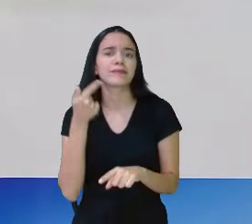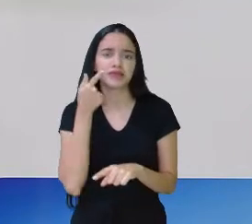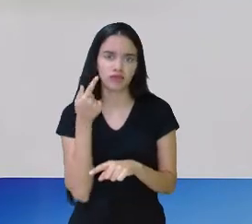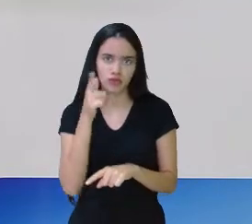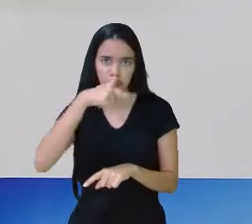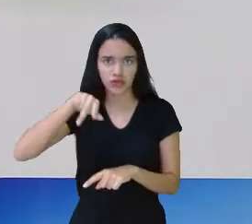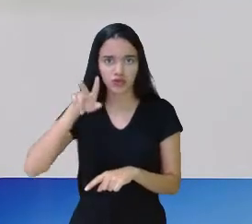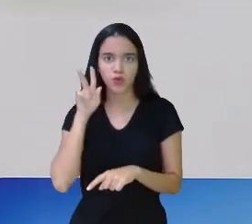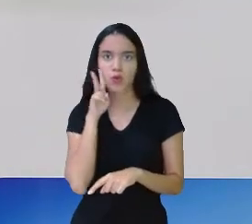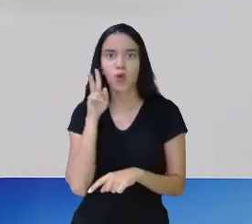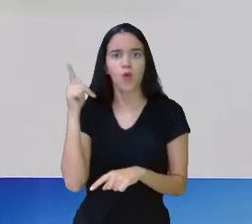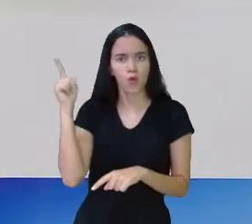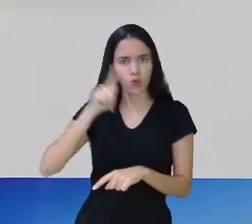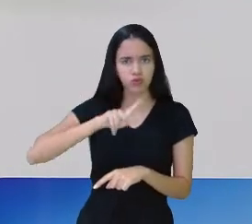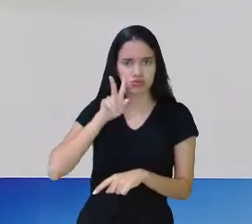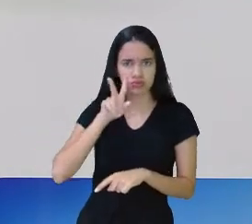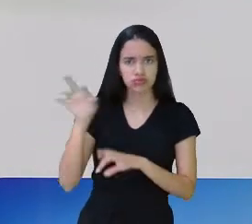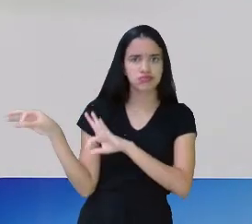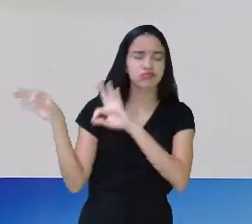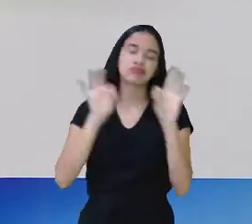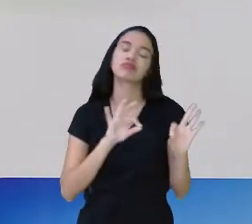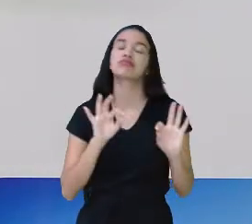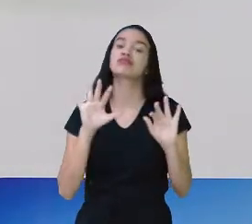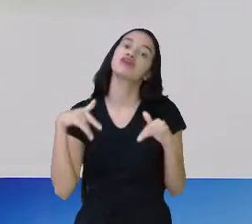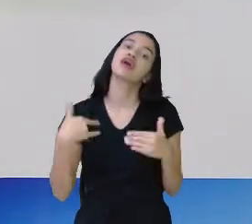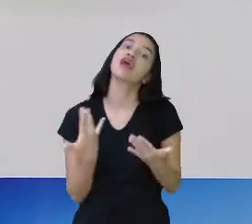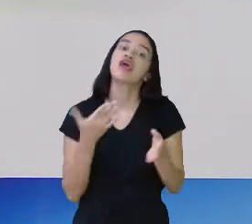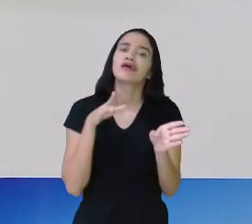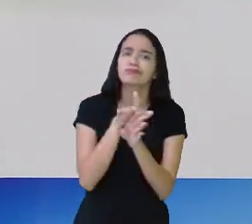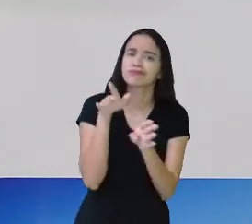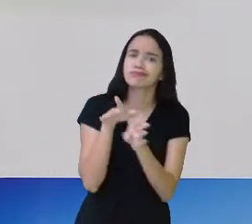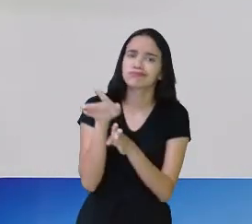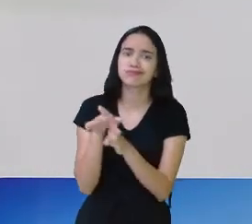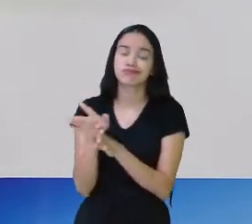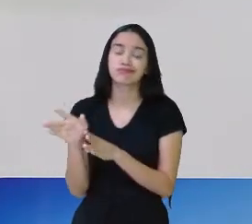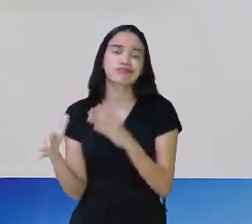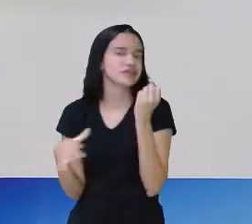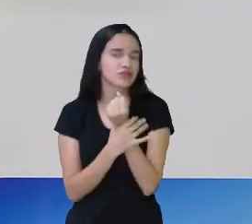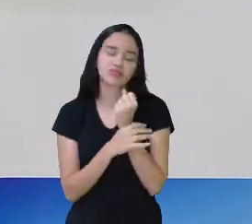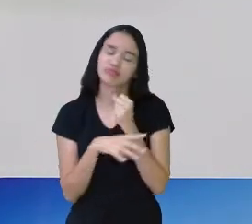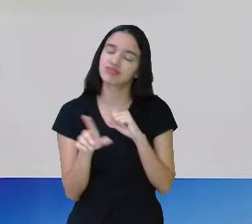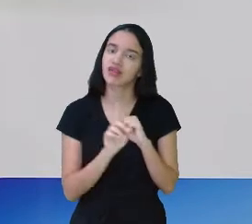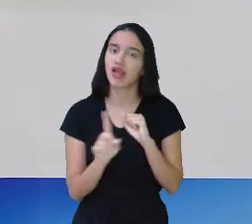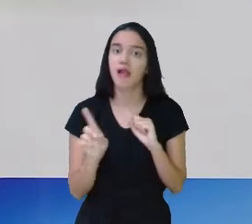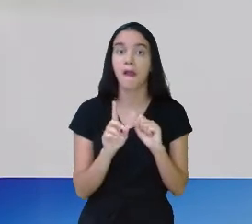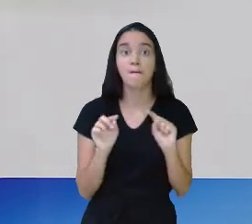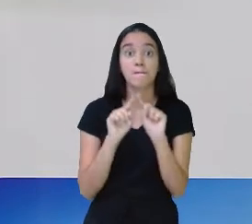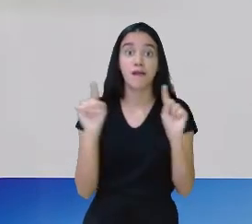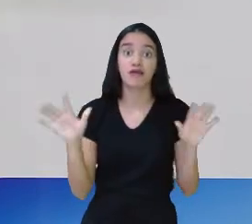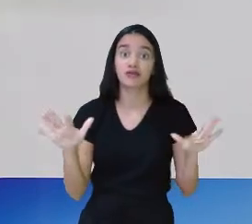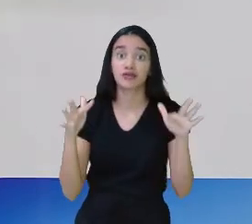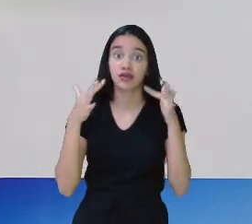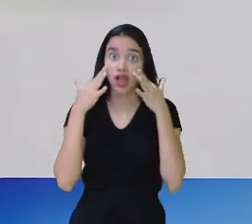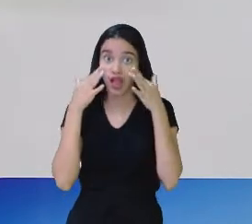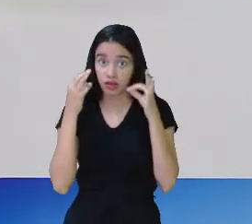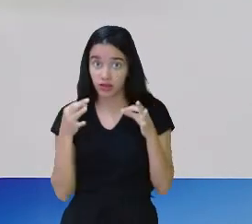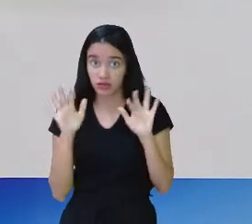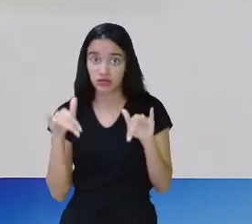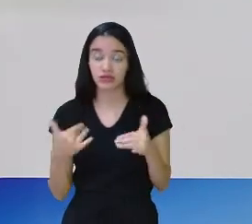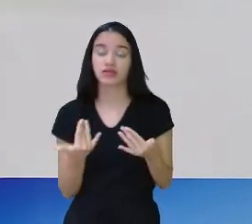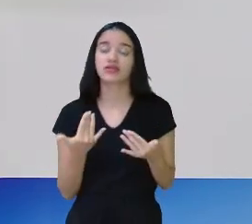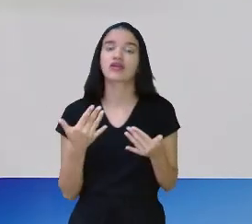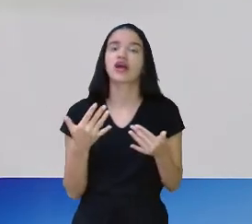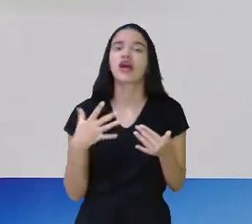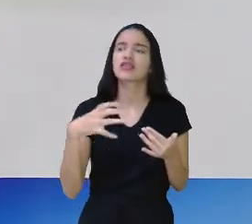né? E não é tão seguro assim, né? Eu nem recomendo, mas eu quero que vocês prestem atenção no